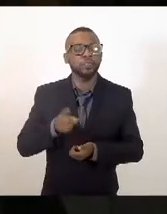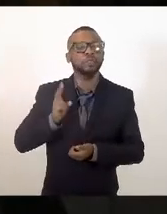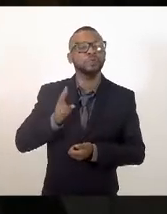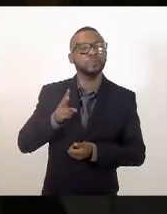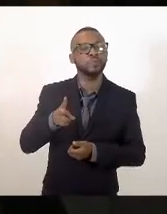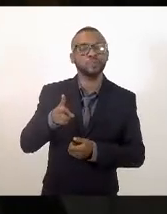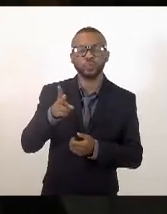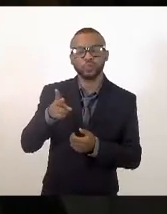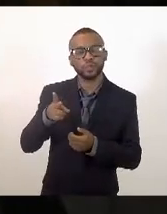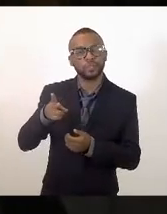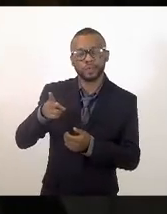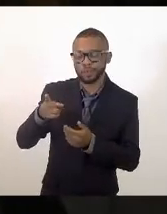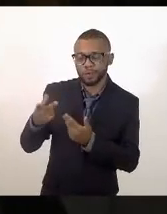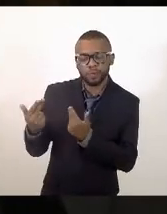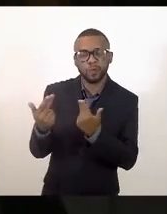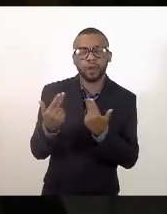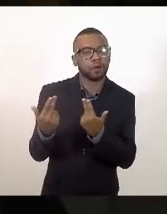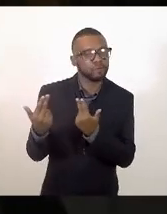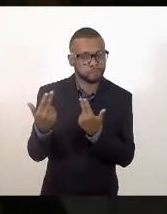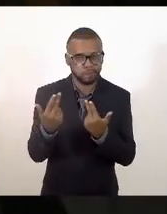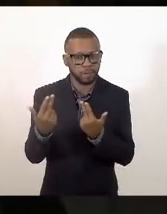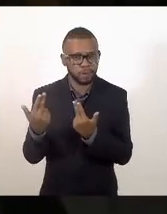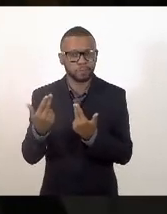continua a ser o mesmo.